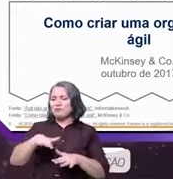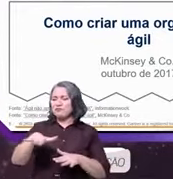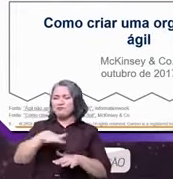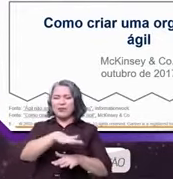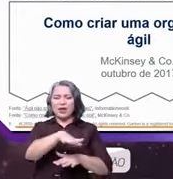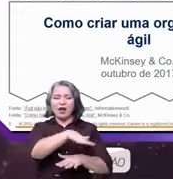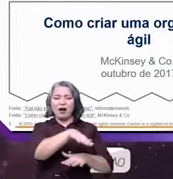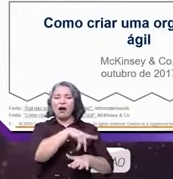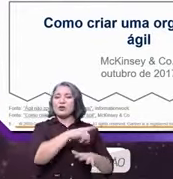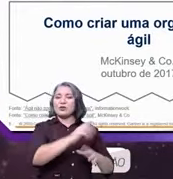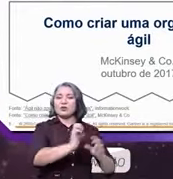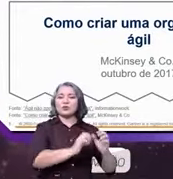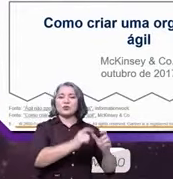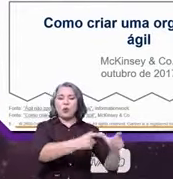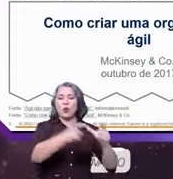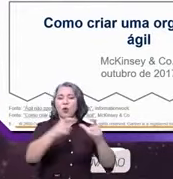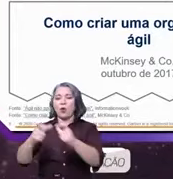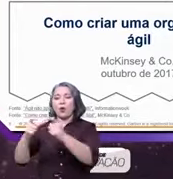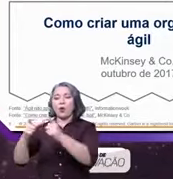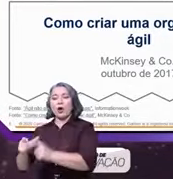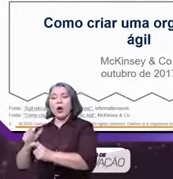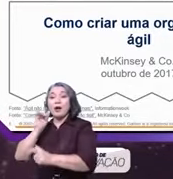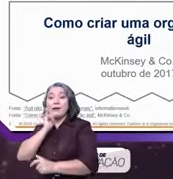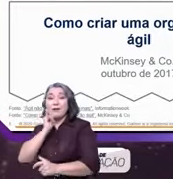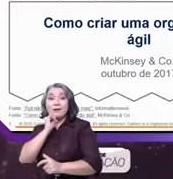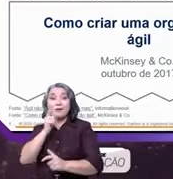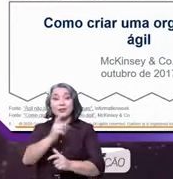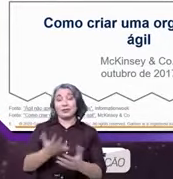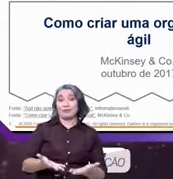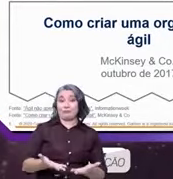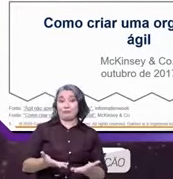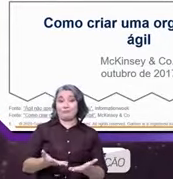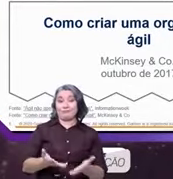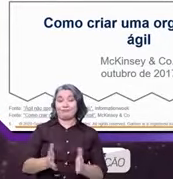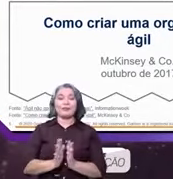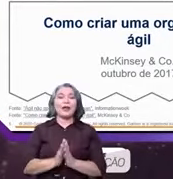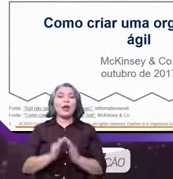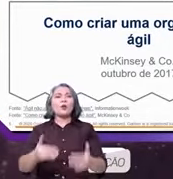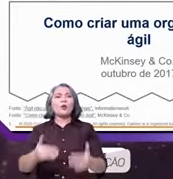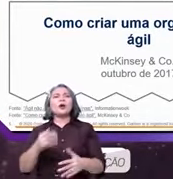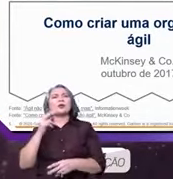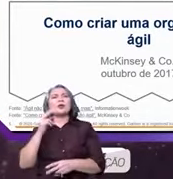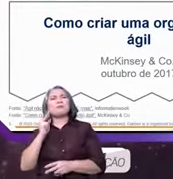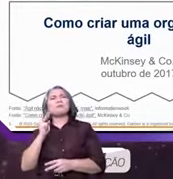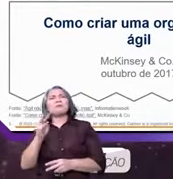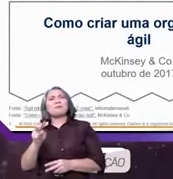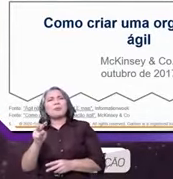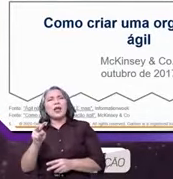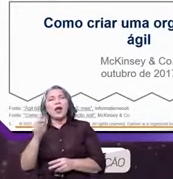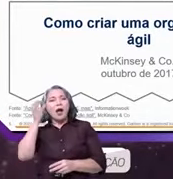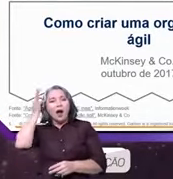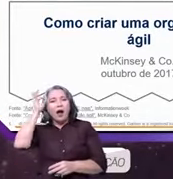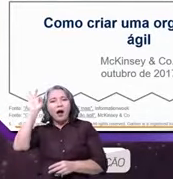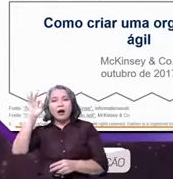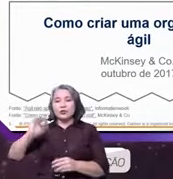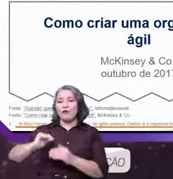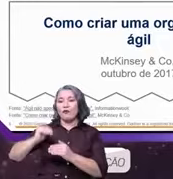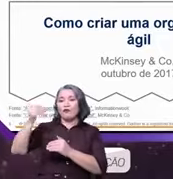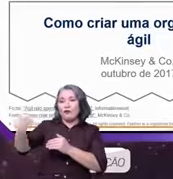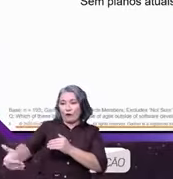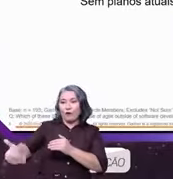organização e em vários modelos diferentes de organização. Quando eu olho também ágil, fora do desenvolvimento,